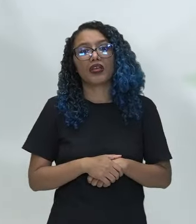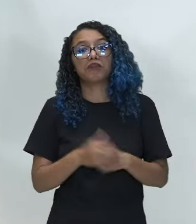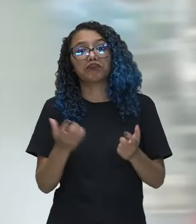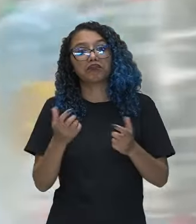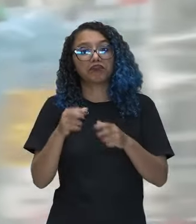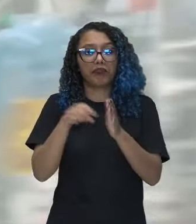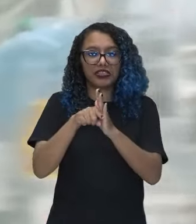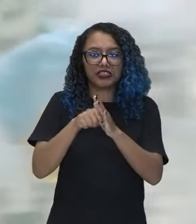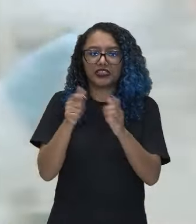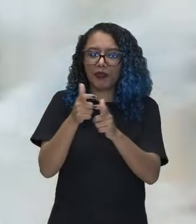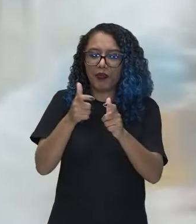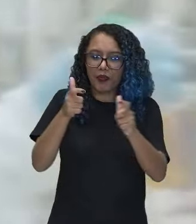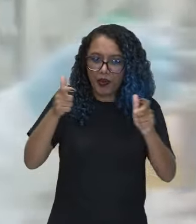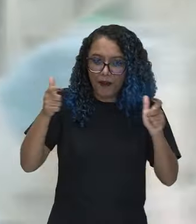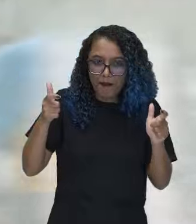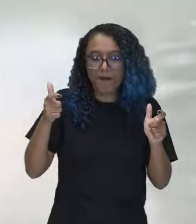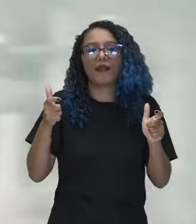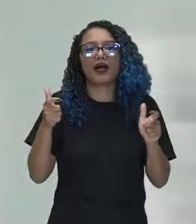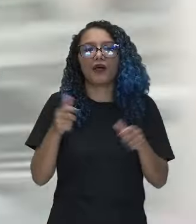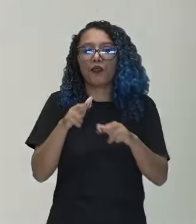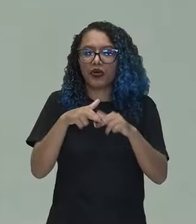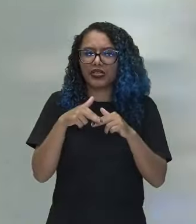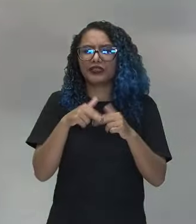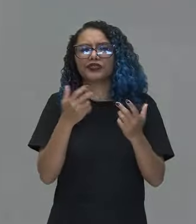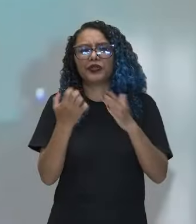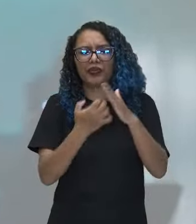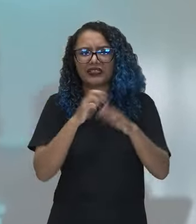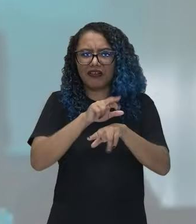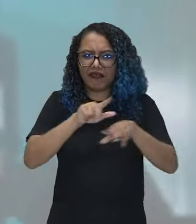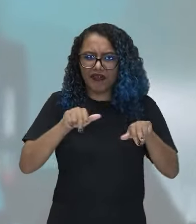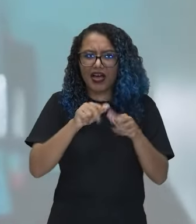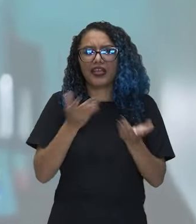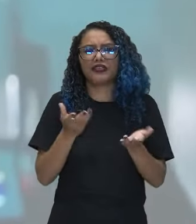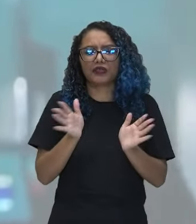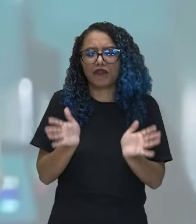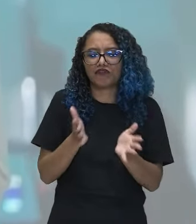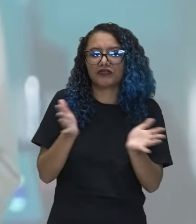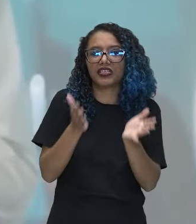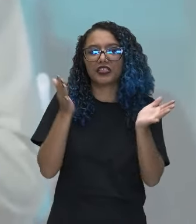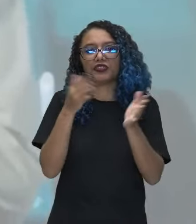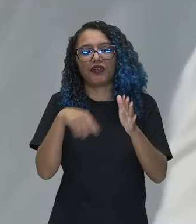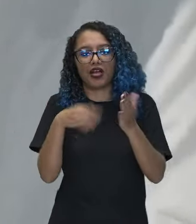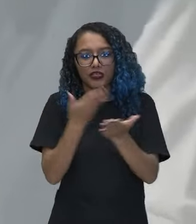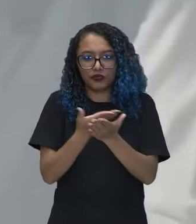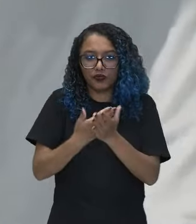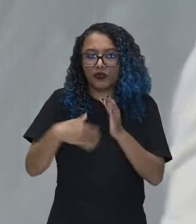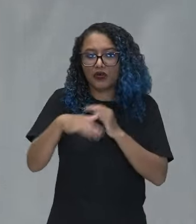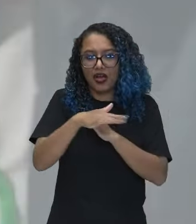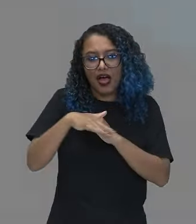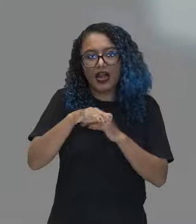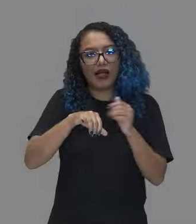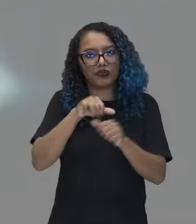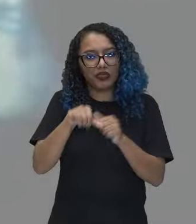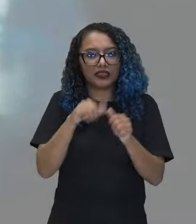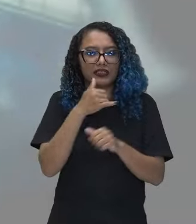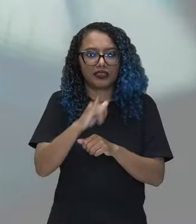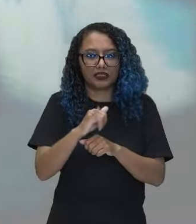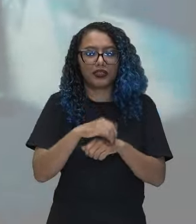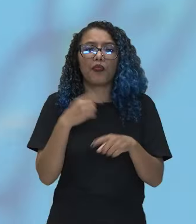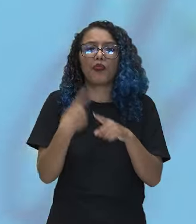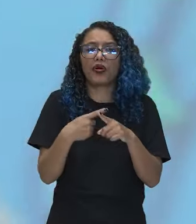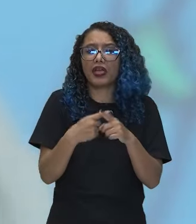hoje, muitas empresas do setor de petróleo têm incentivado estudos na área de transição energética. Porque as empresas de petróleo não são